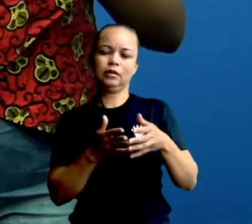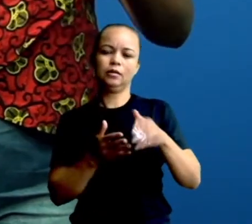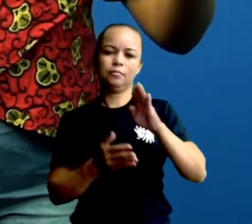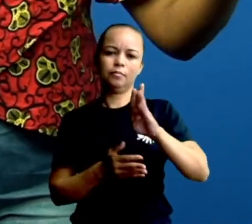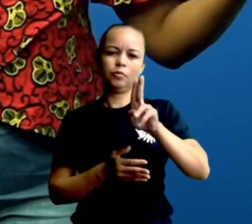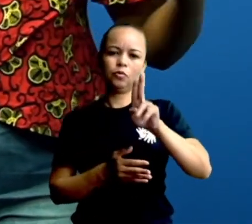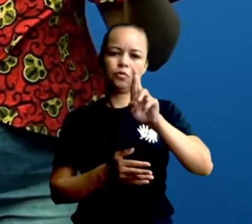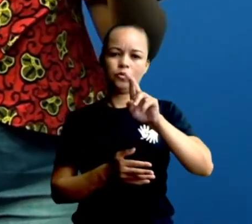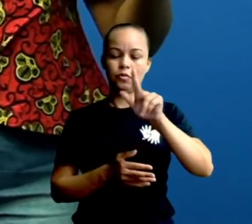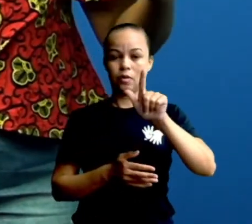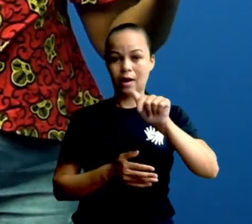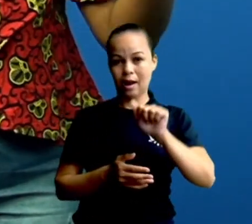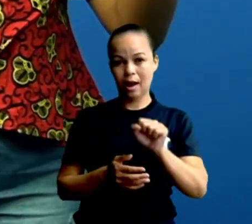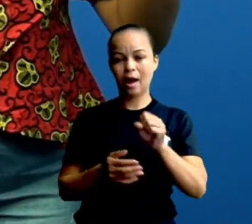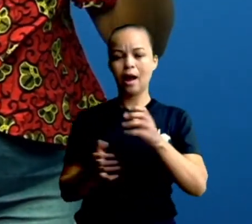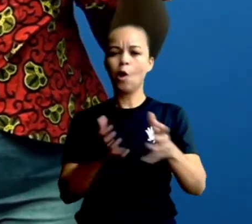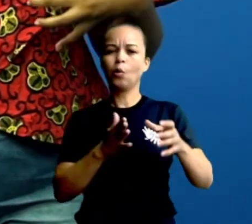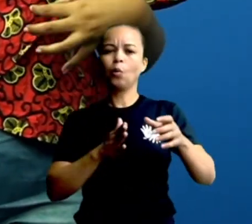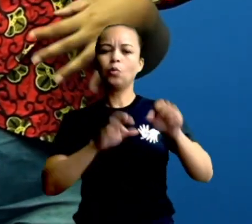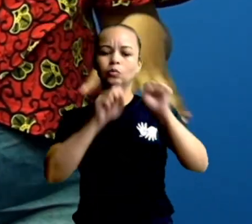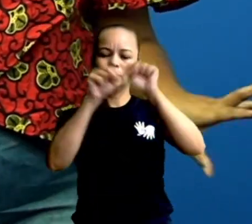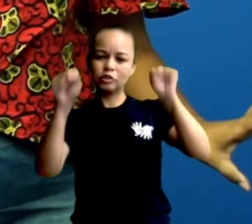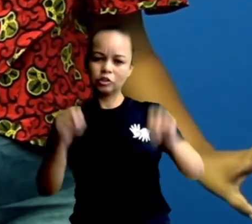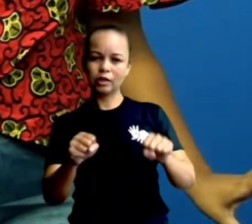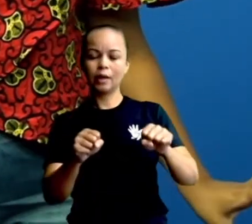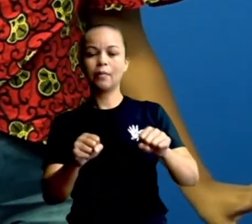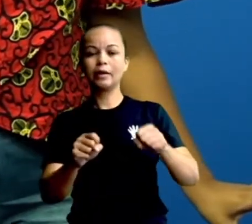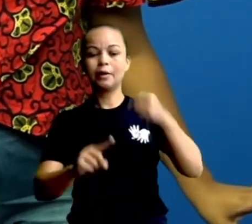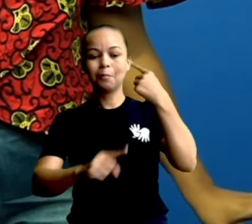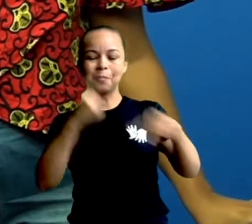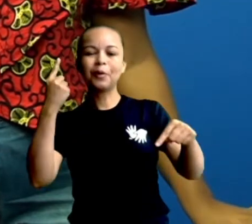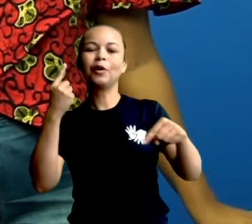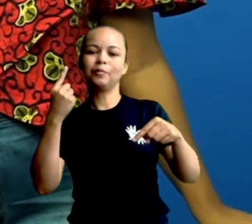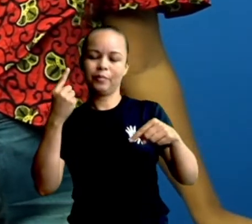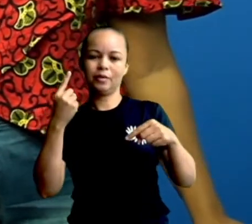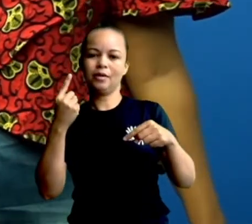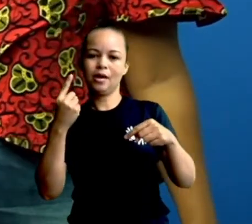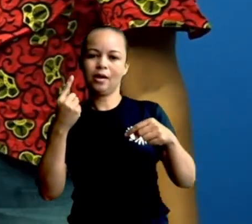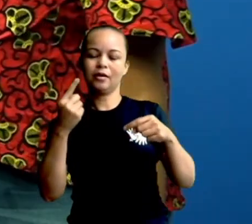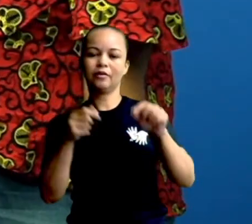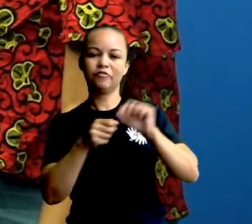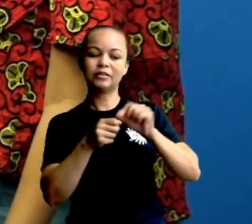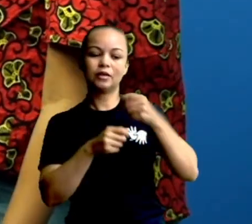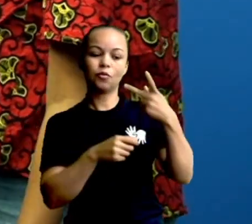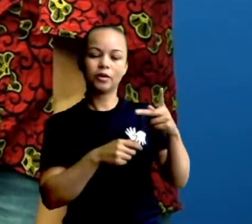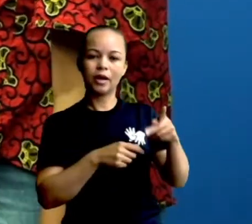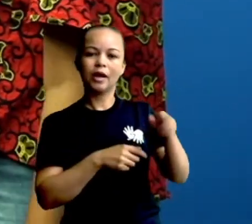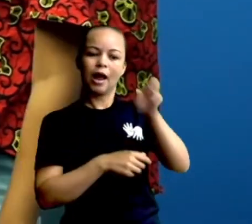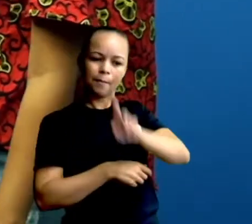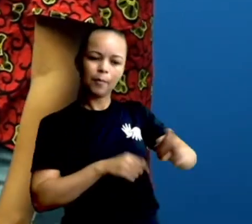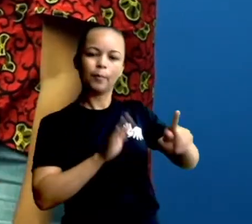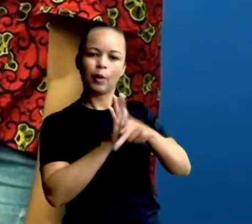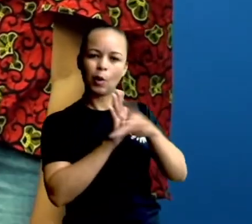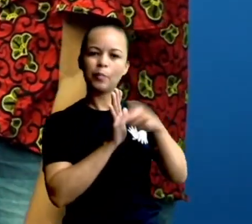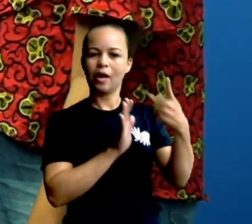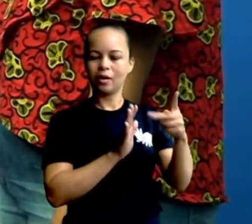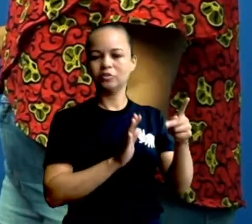burlar aquele sistema que, na época, proibia que eles cultuassem a religião deles, tá?